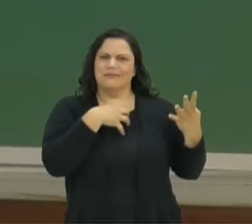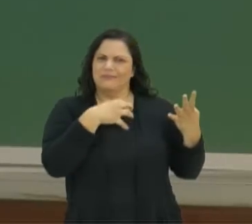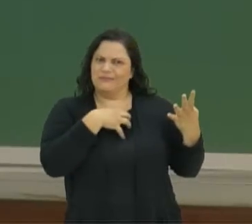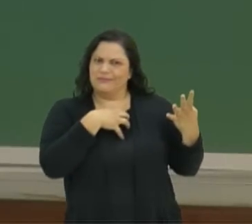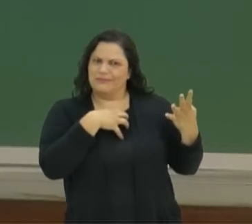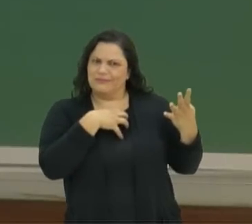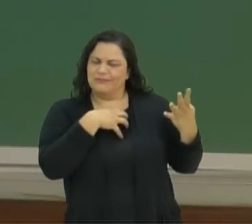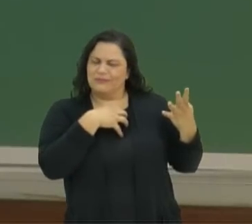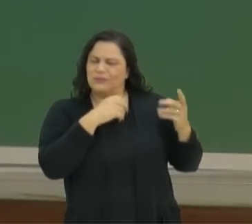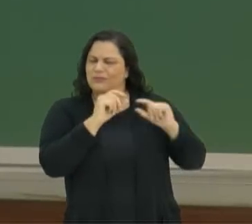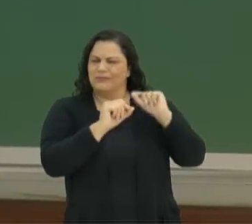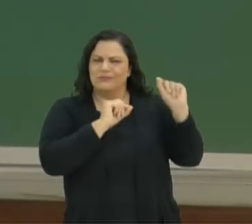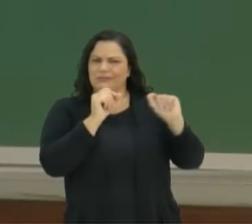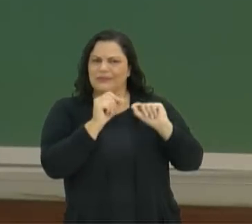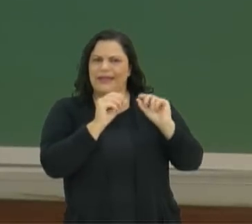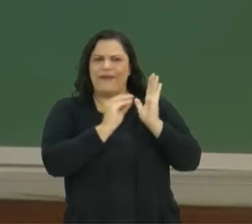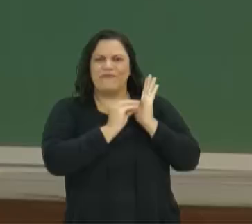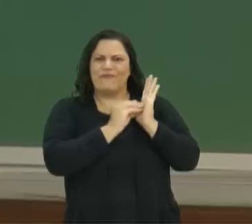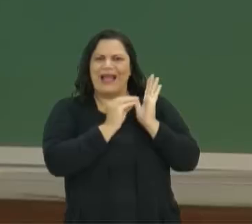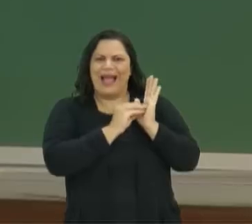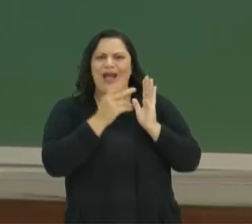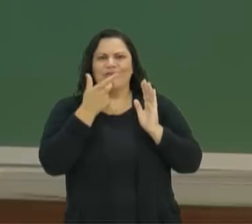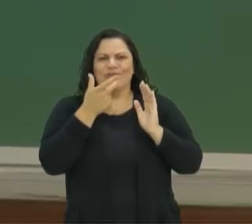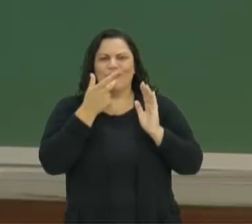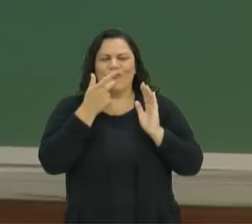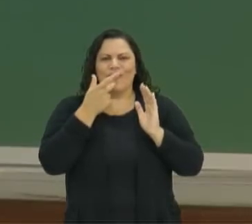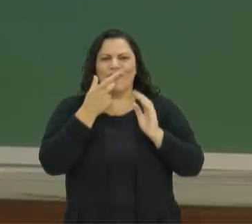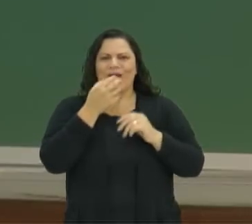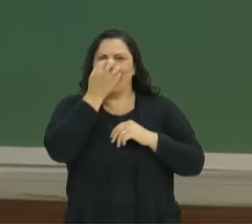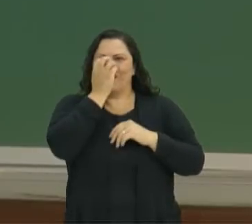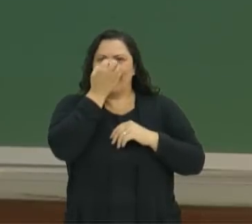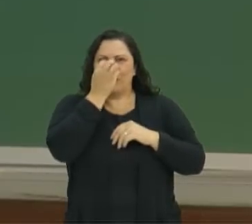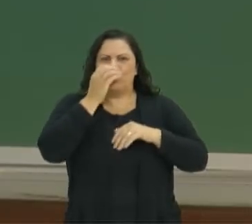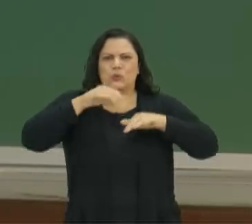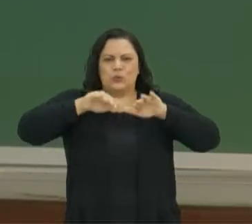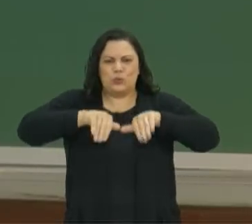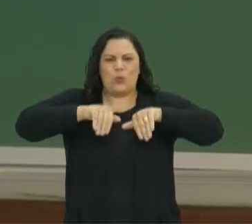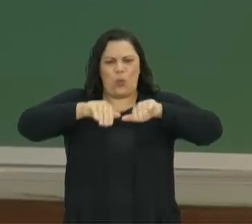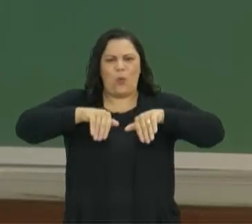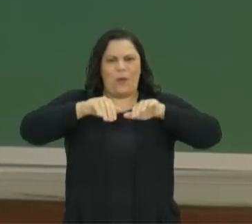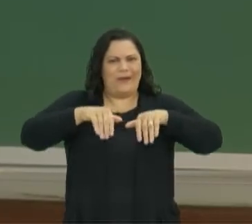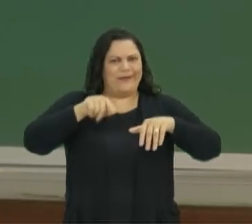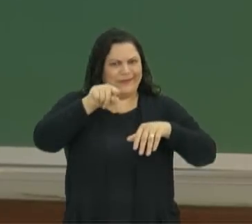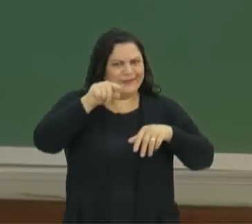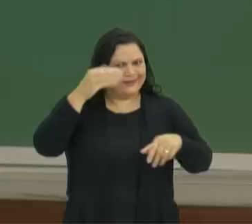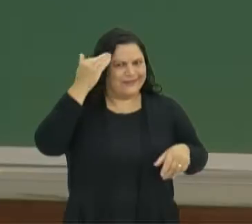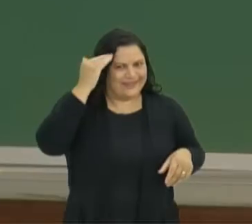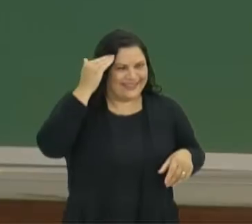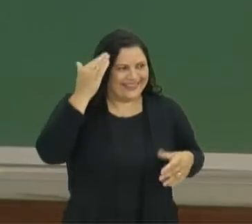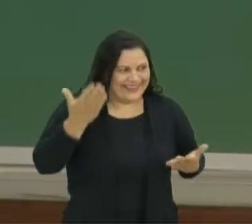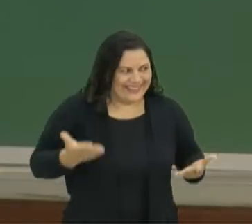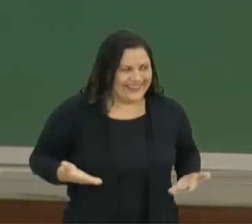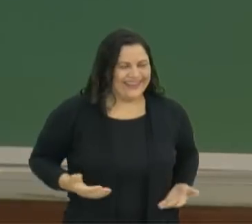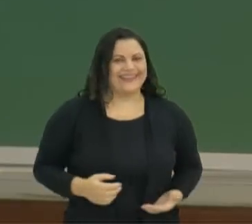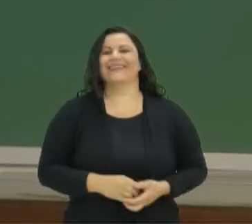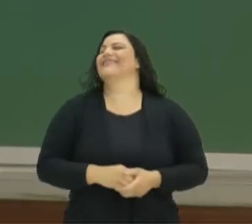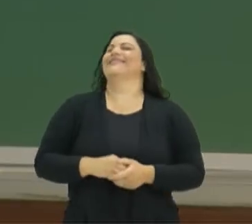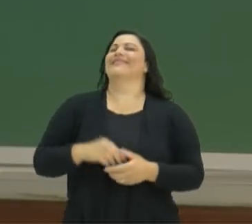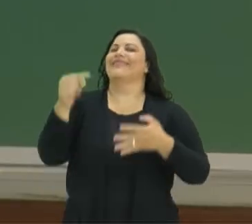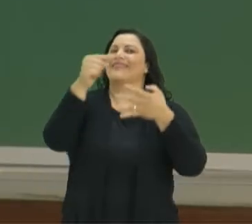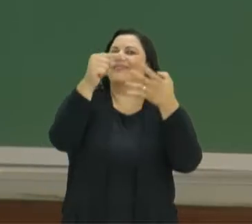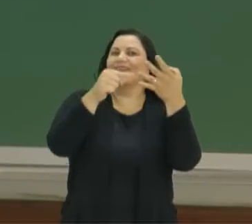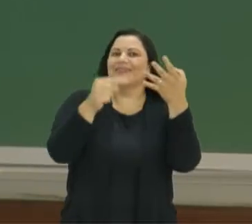outro estilo? Né? Aqui o pessoal falou que faltou o cachorrinho, mas vamos dar uma olhada. A gente já vai entender o que é isso. Então, quais estilos